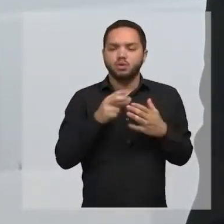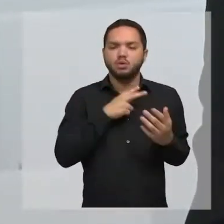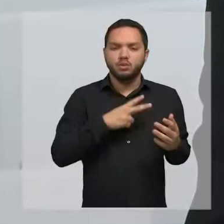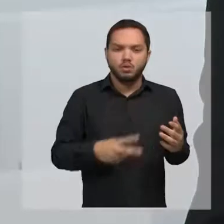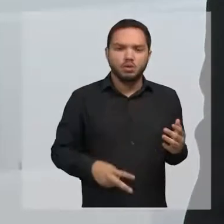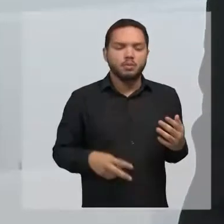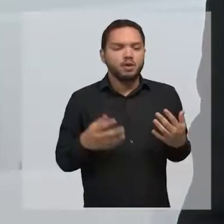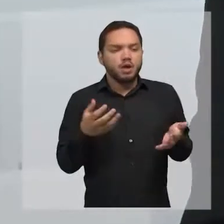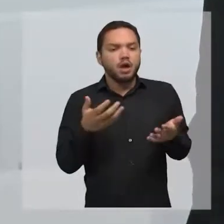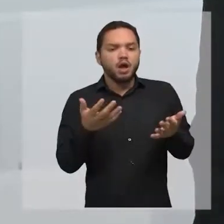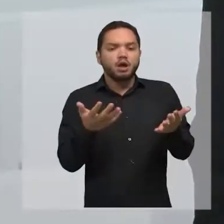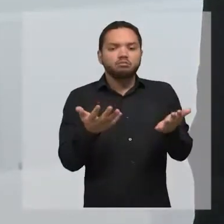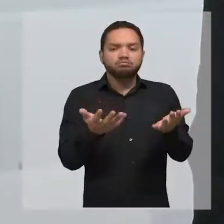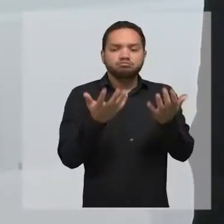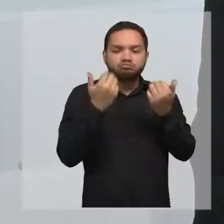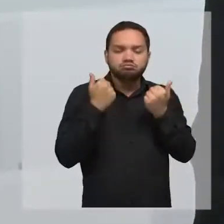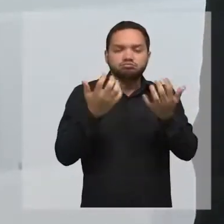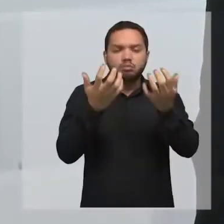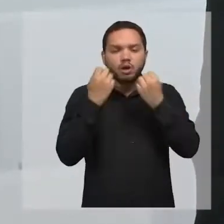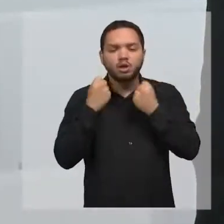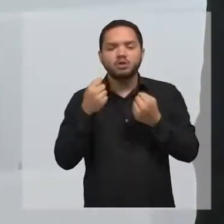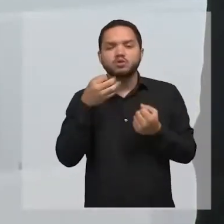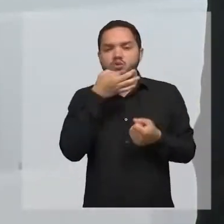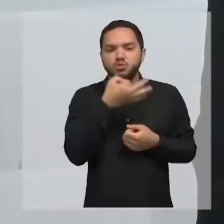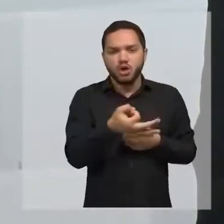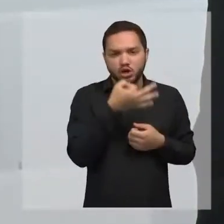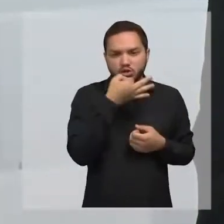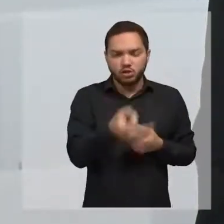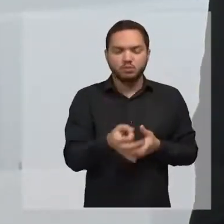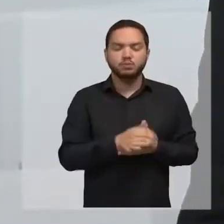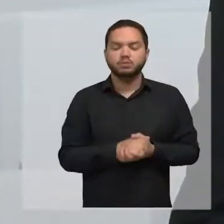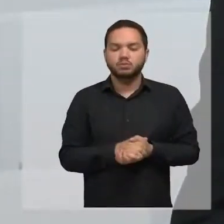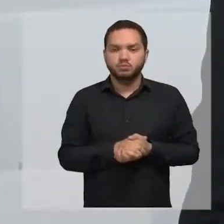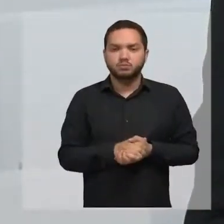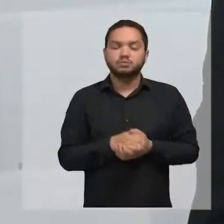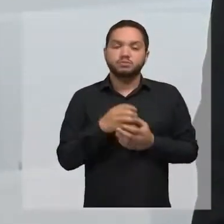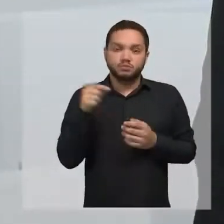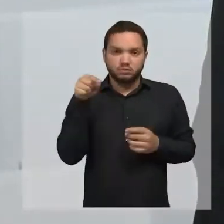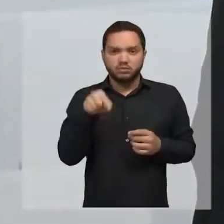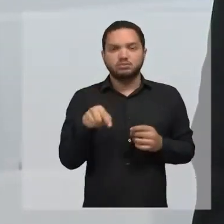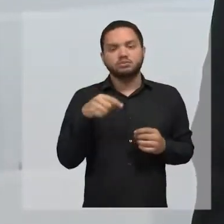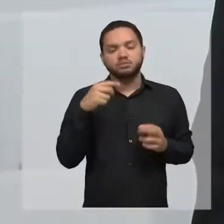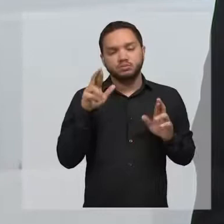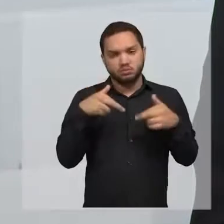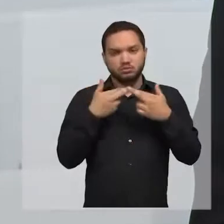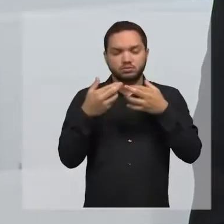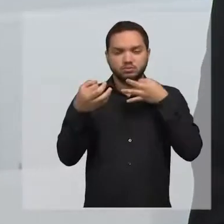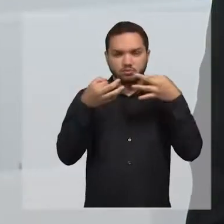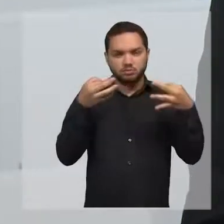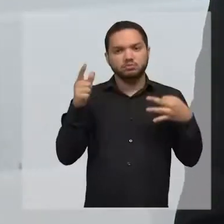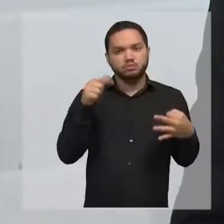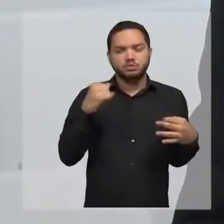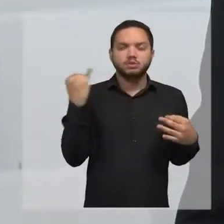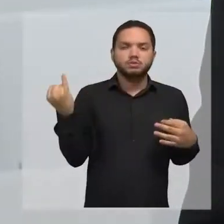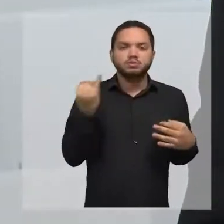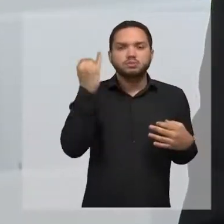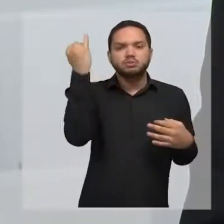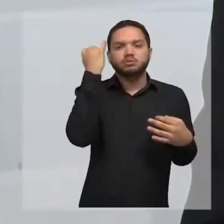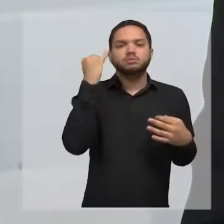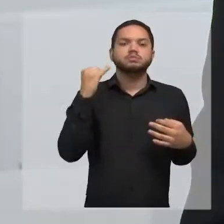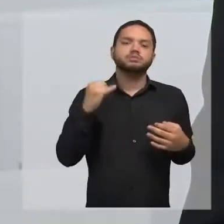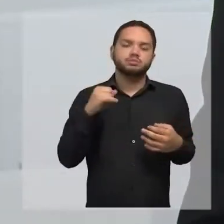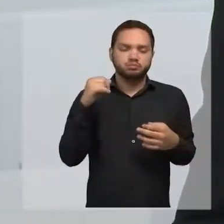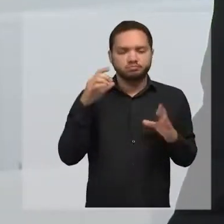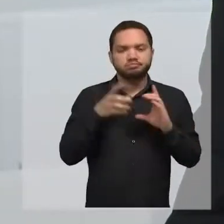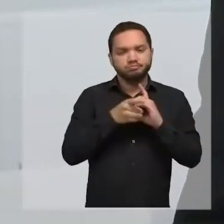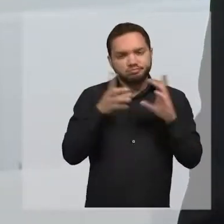está recebendo sugestões. Esta é uma das ferramentas democráticas